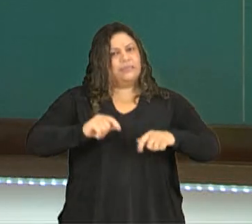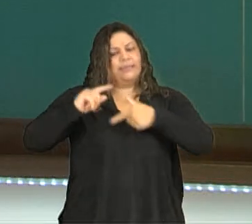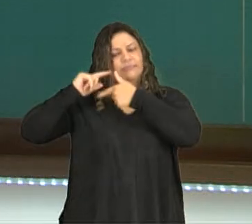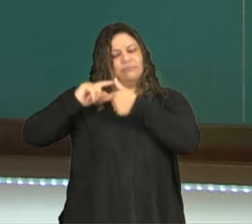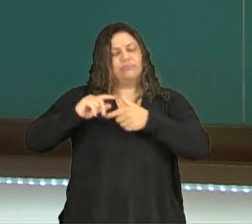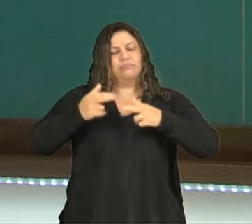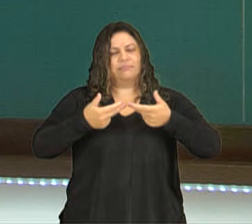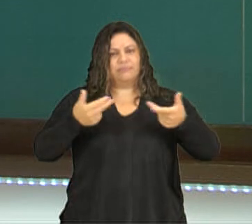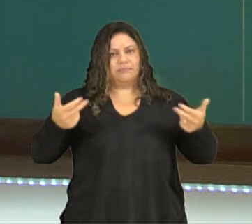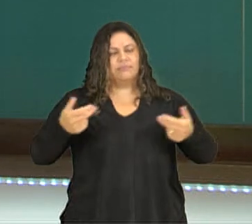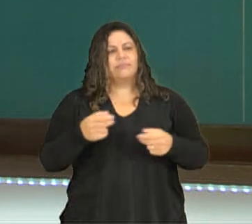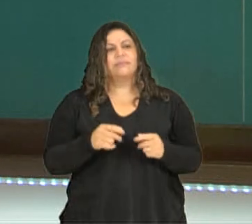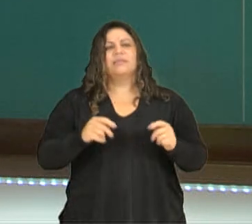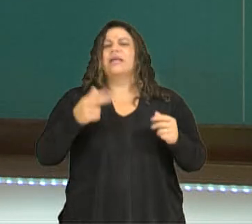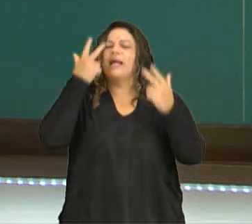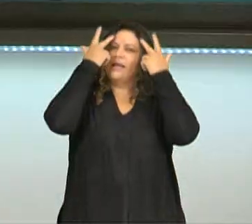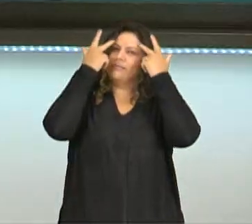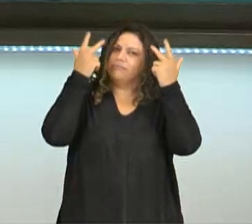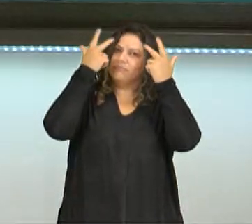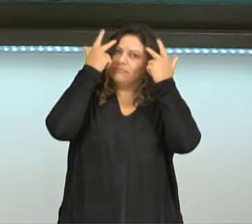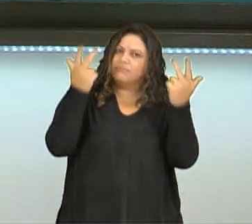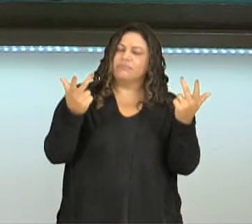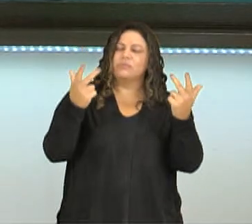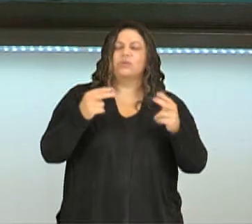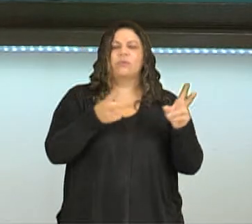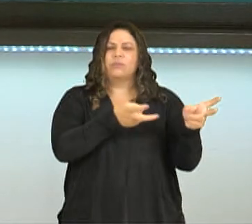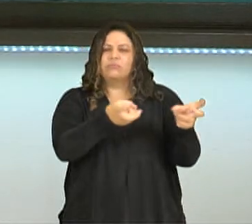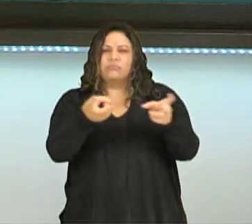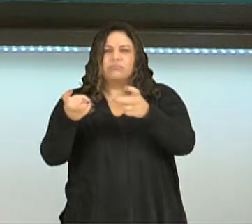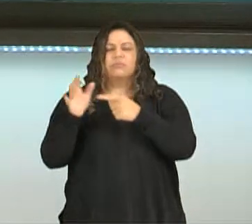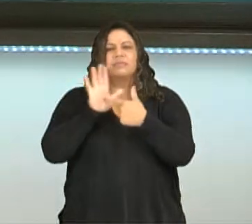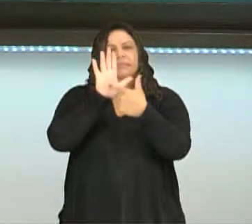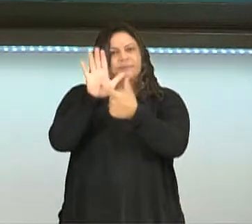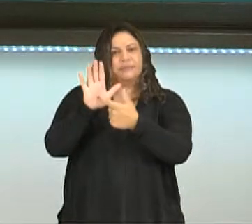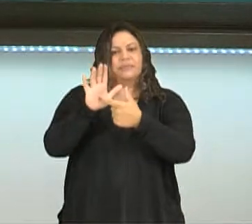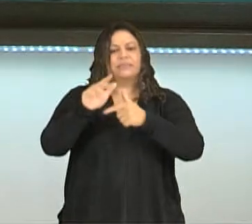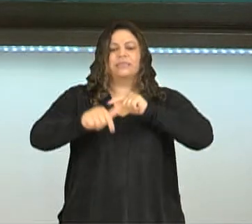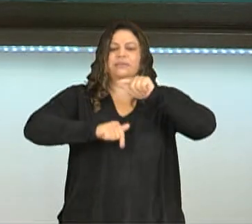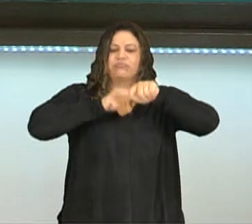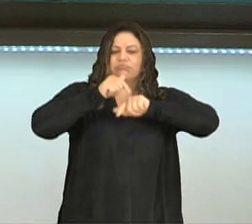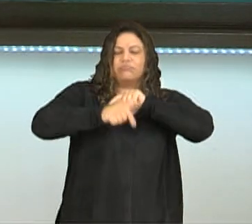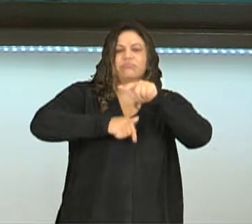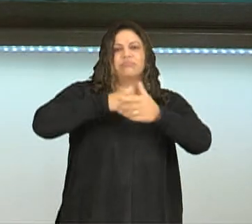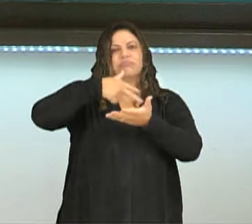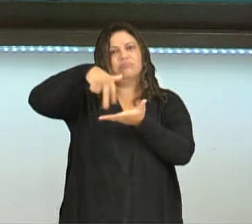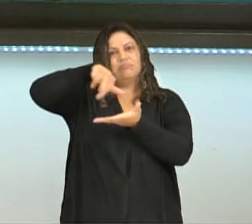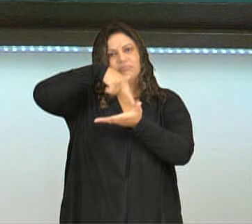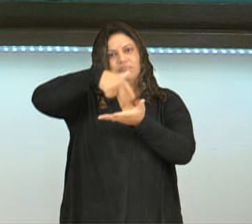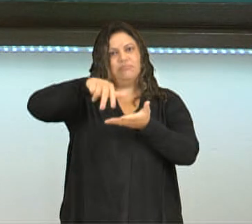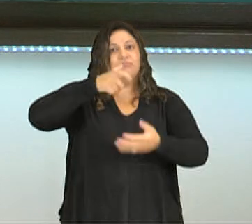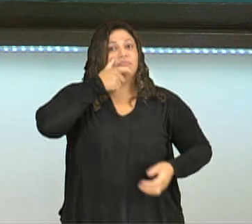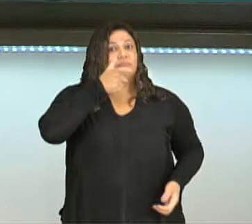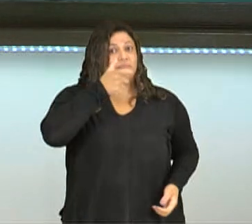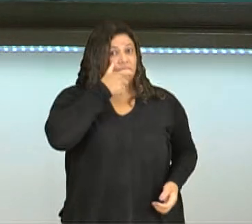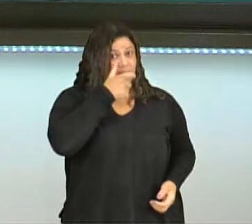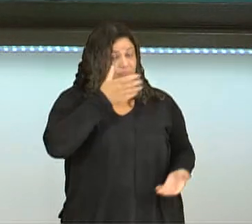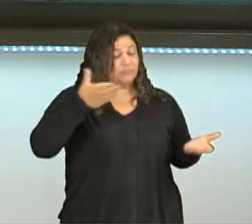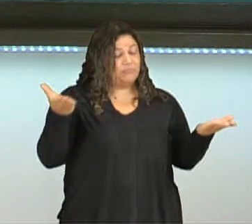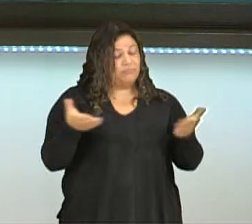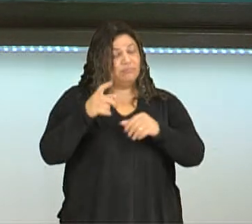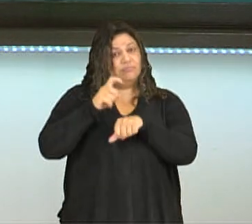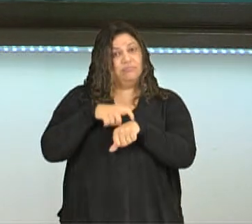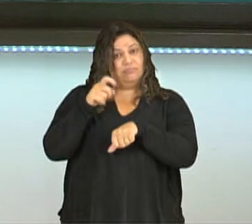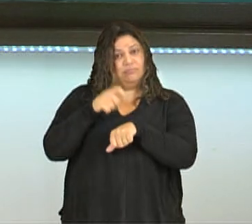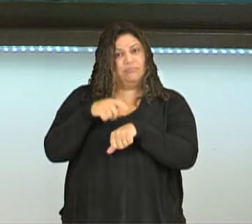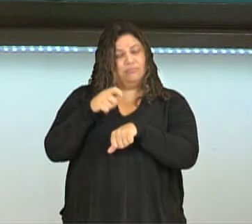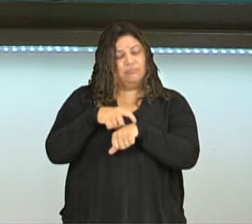e essa cultura, é comum a gente ver essa apresentação e esse trabalho com a dança. O interessante é que nesses momentos